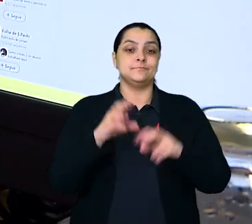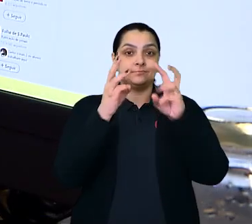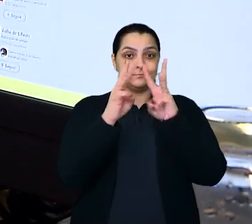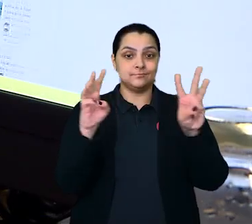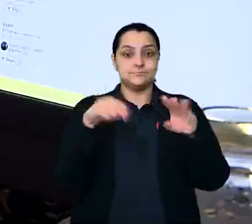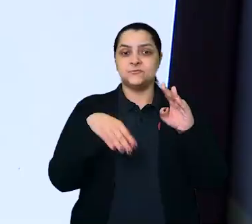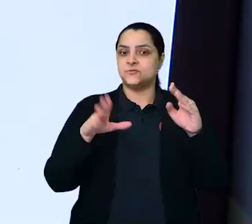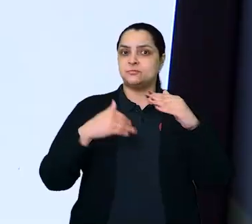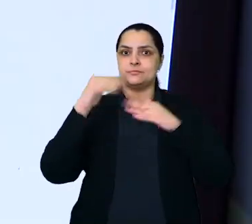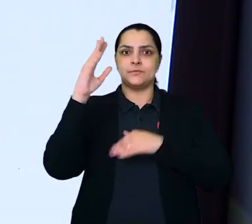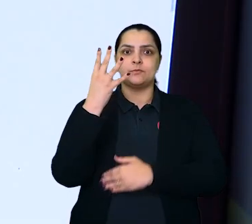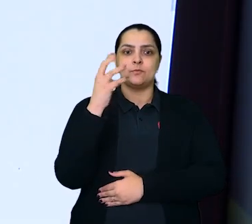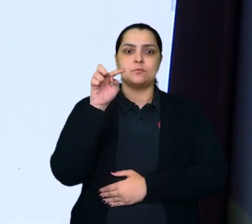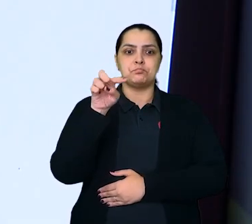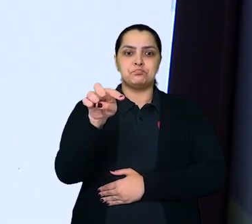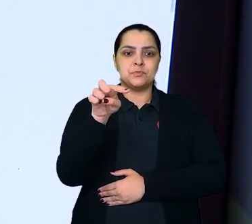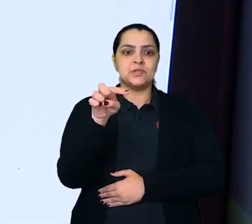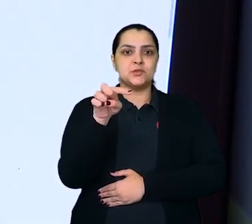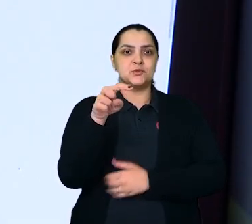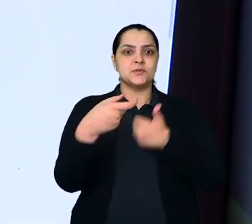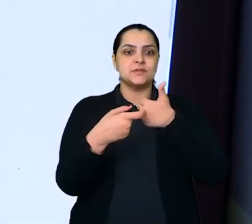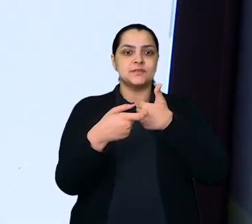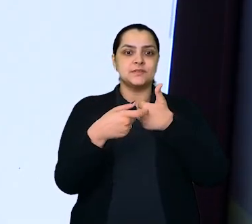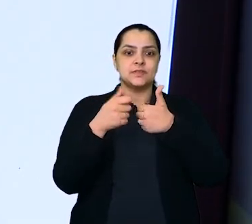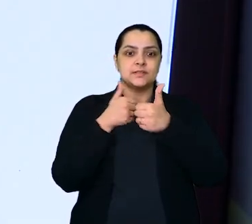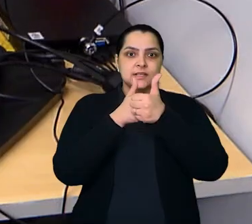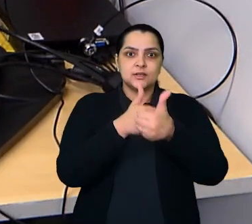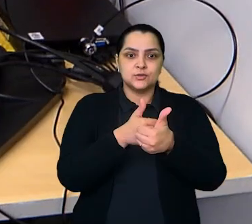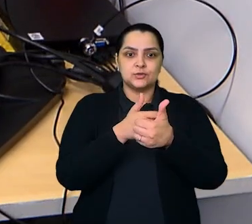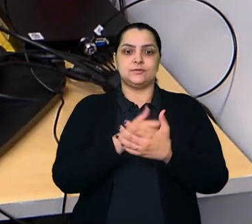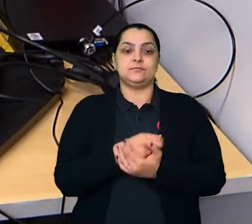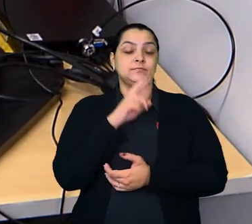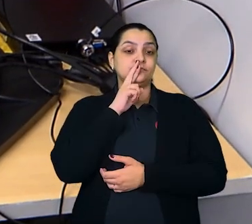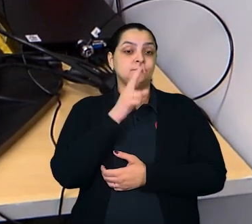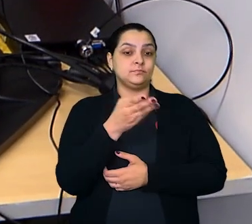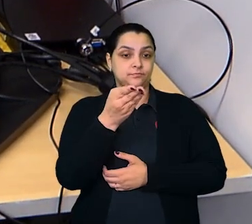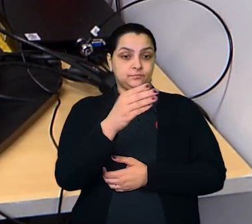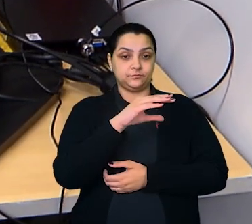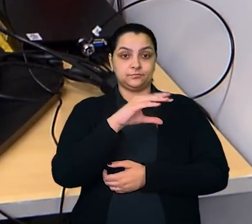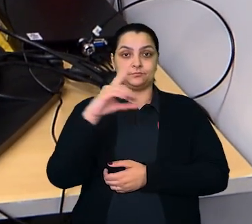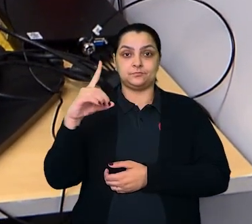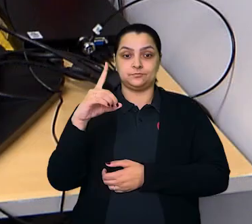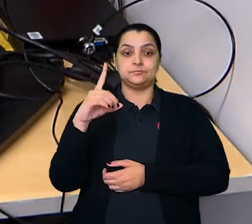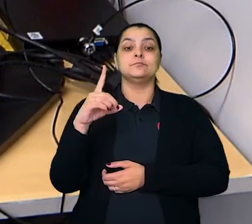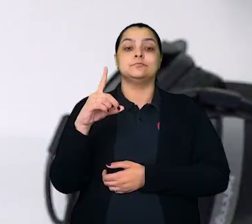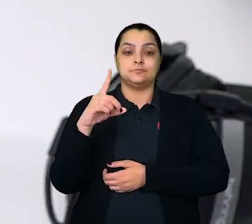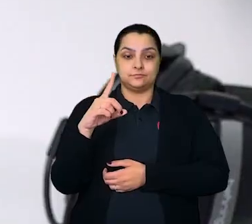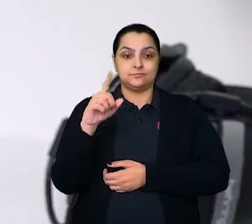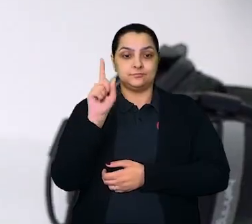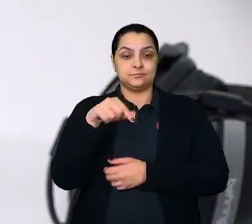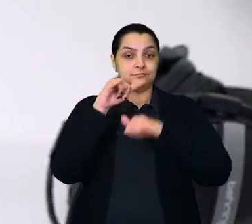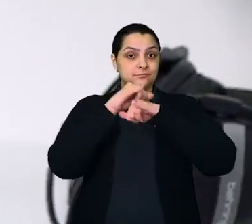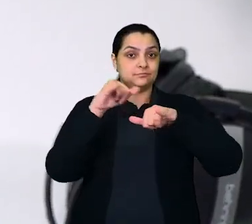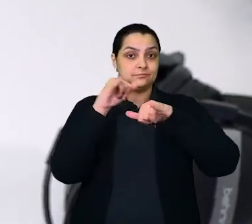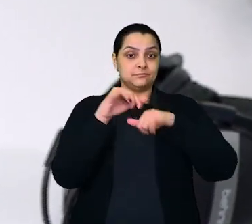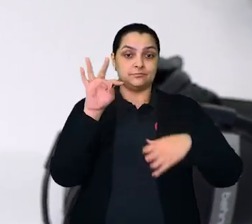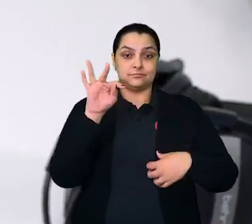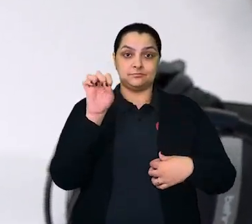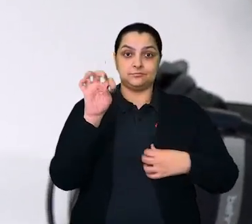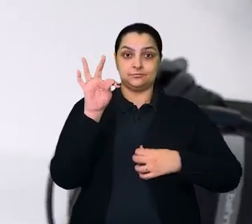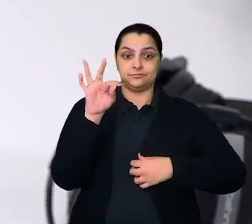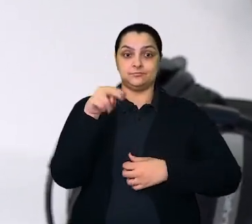já ultrapassou 4 mil seguidores. Um resultado que, segundo a coordenadora de editoria e imprensa do